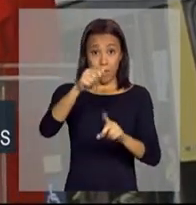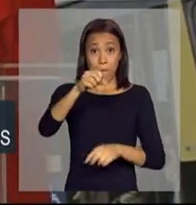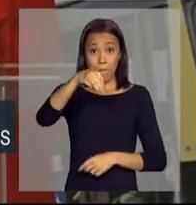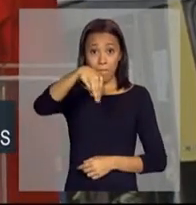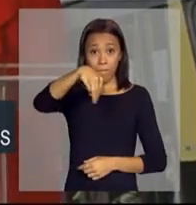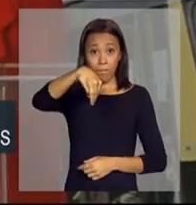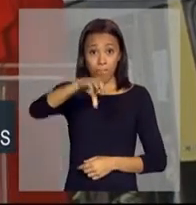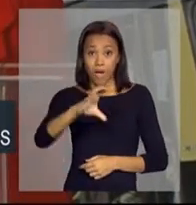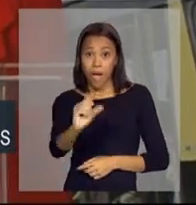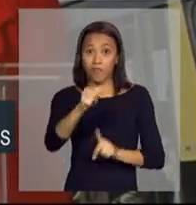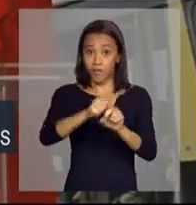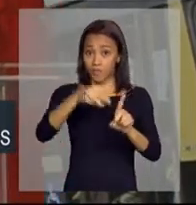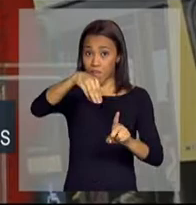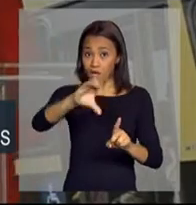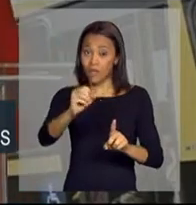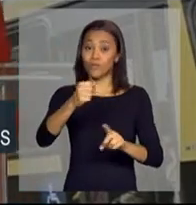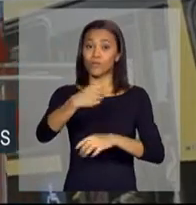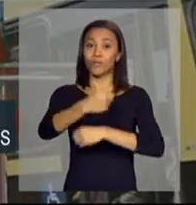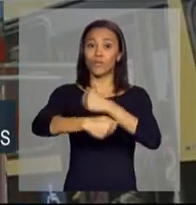2013, nós